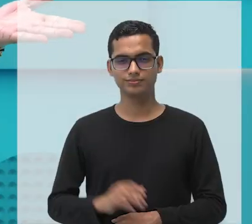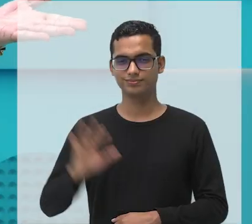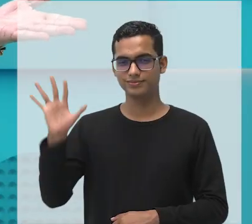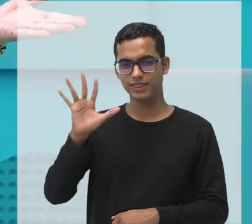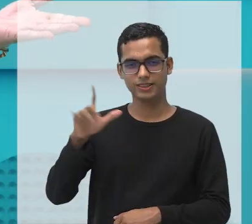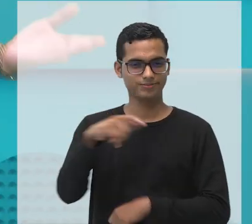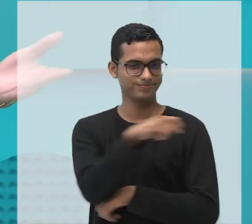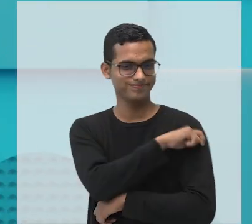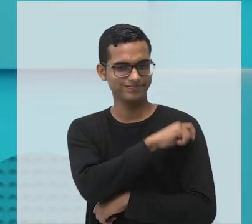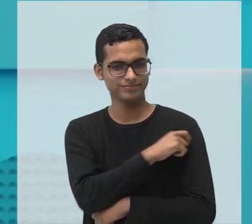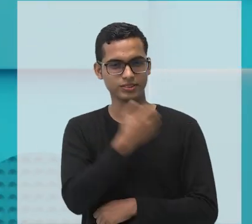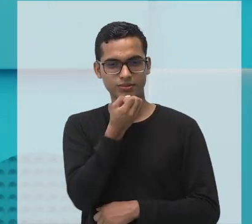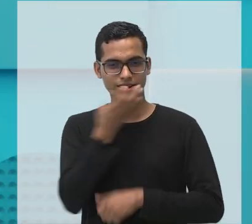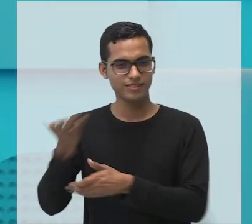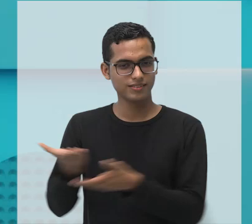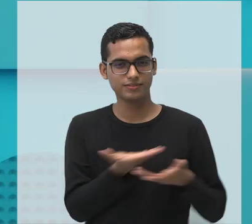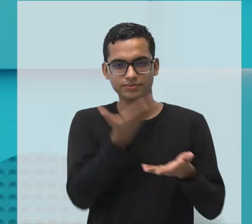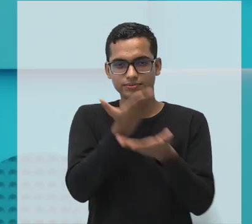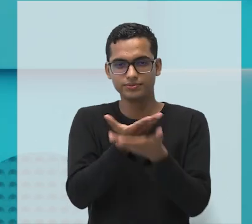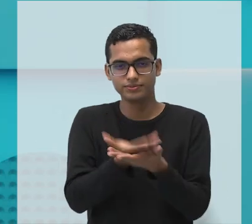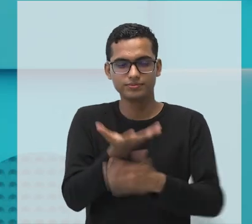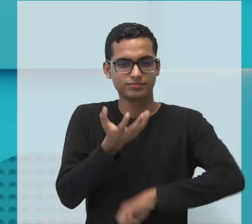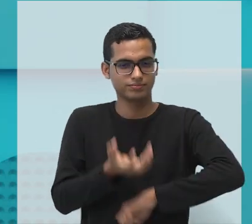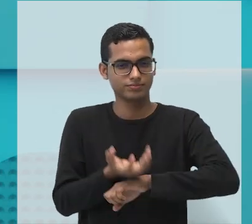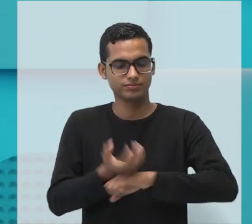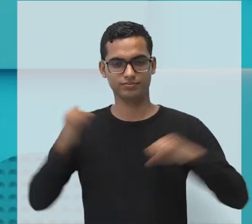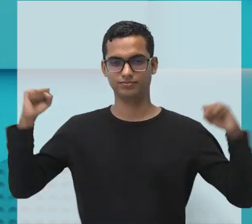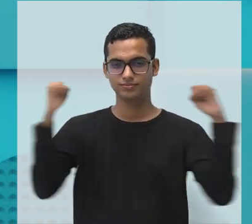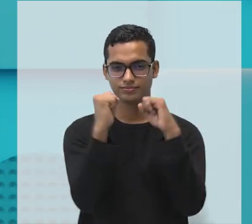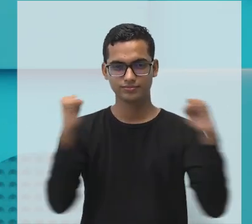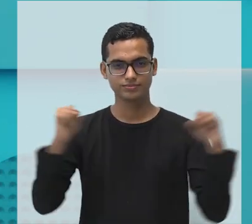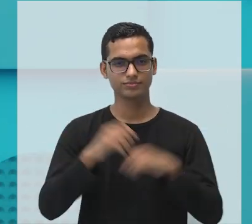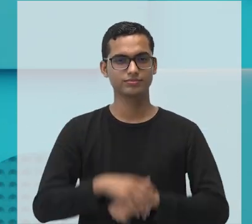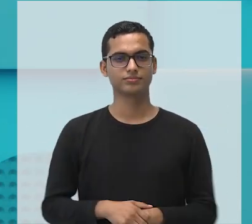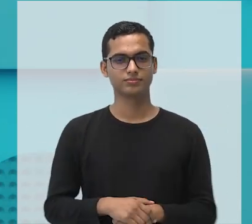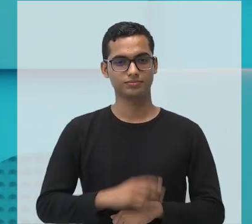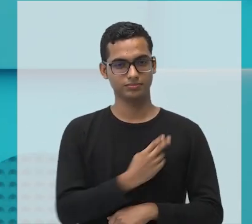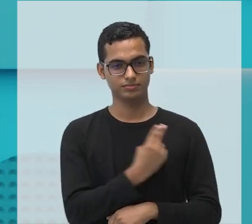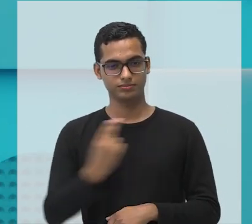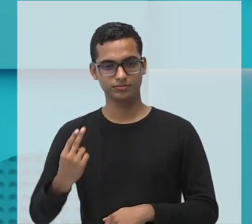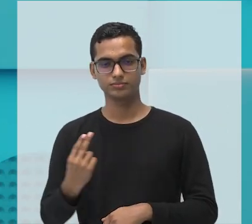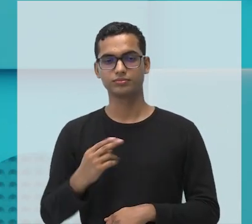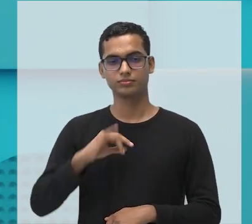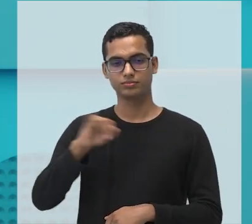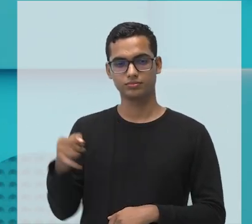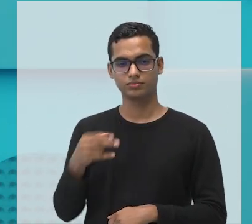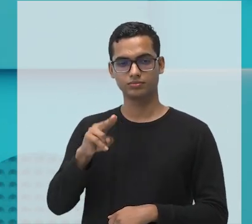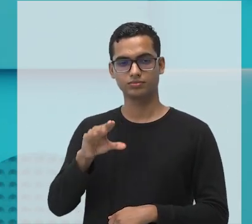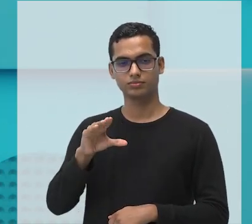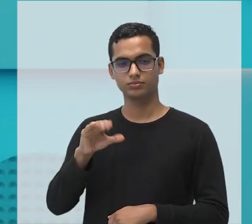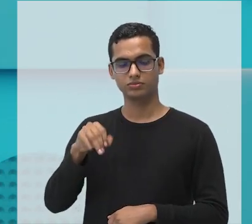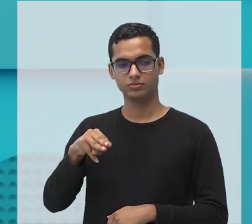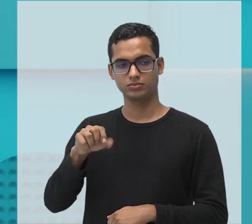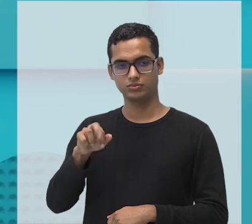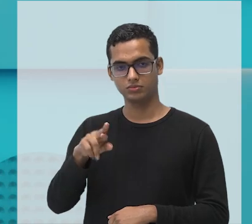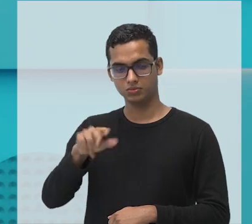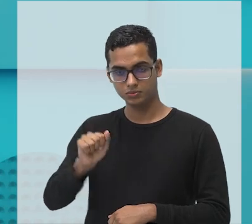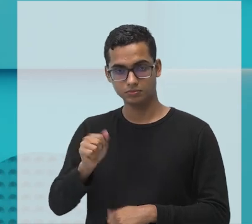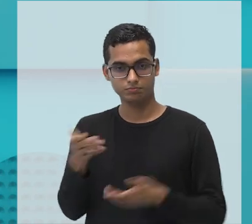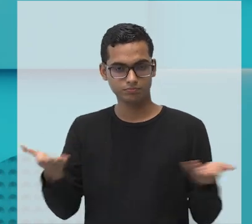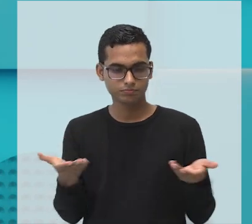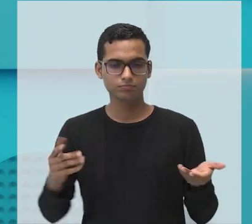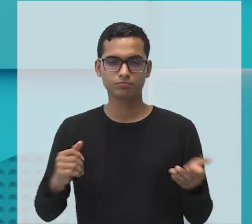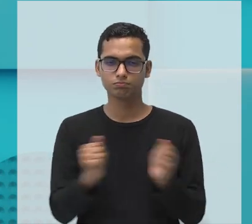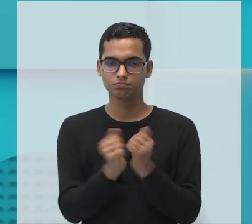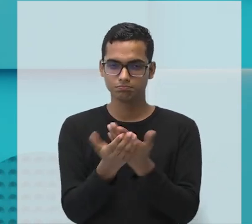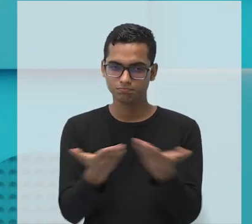Oi, gente! Sejam bem-vindos à nossa aula de Educação Física. Eu sou a professora Jucimara Brito e estou aqui